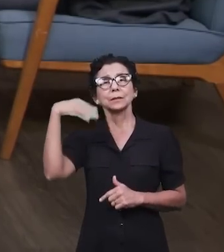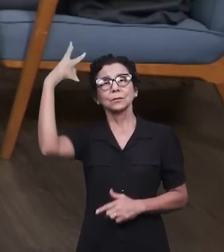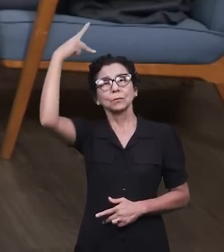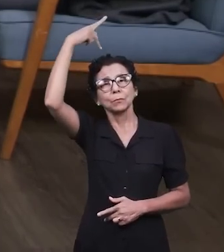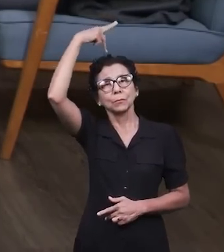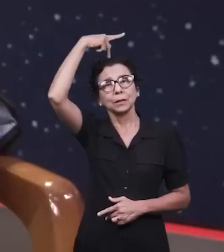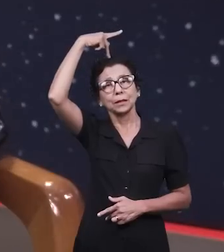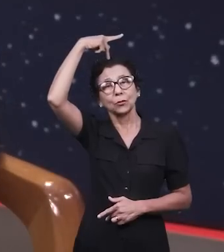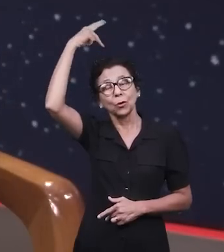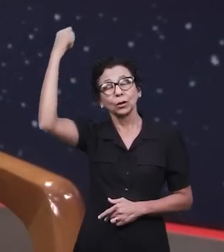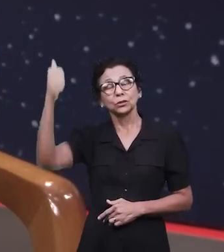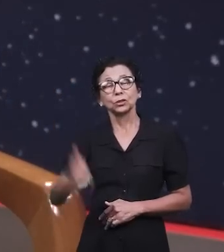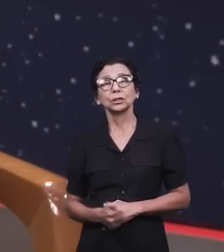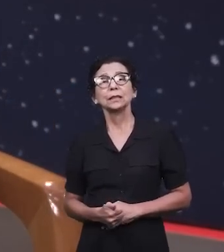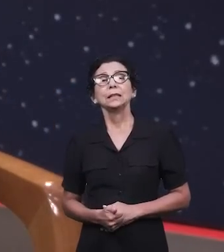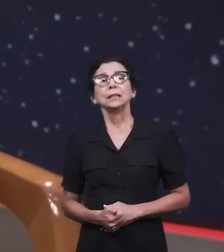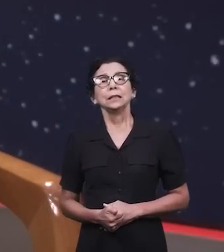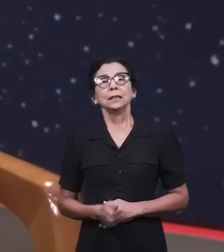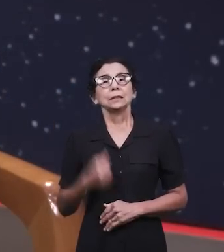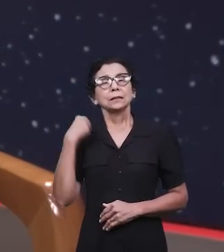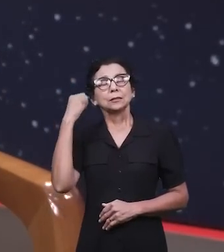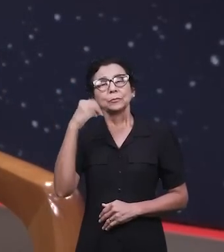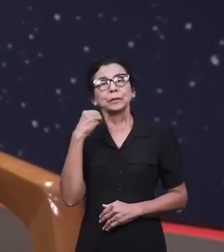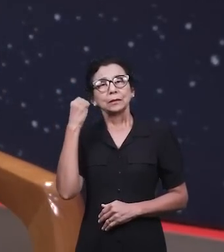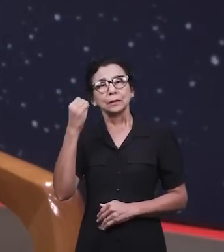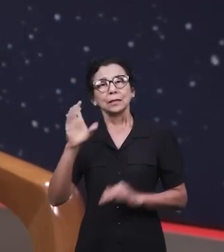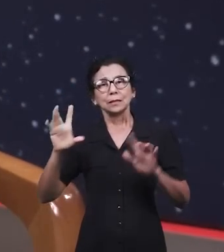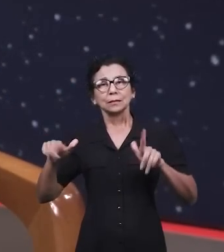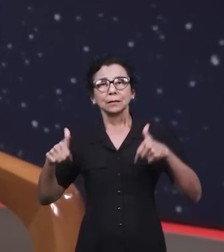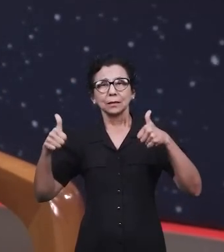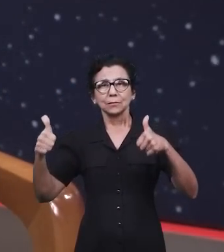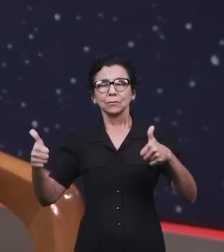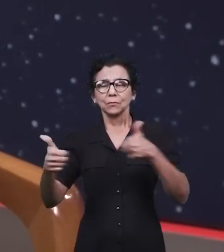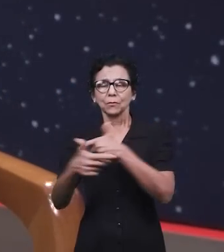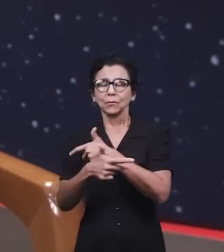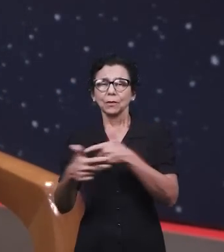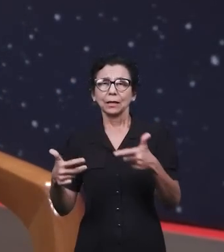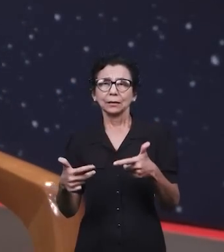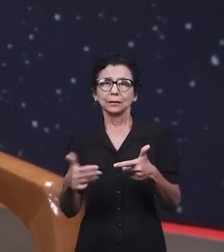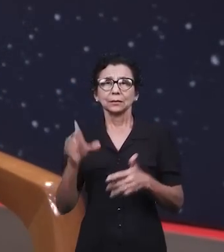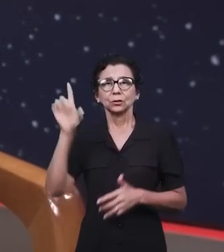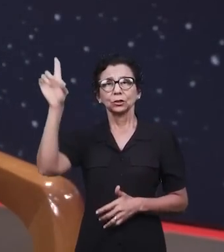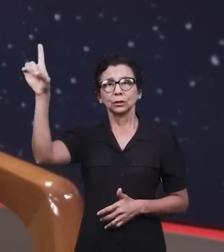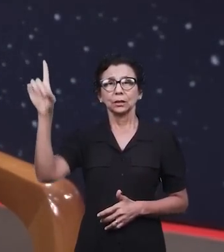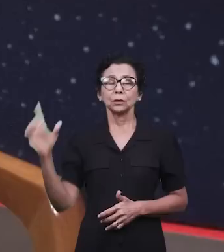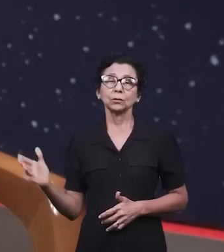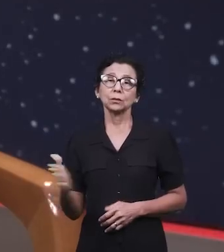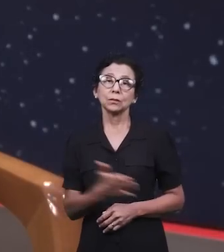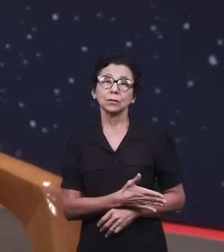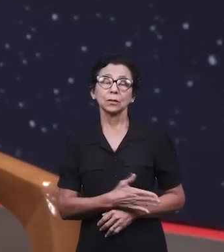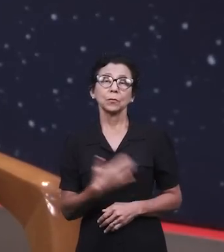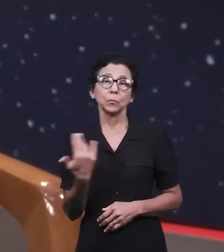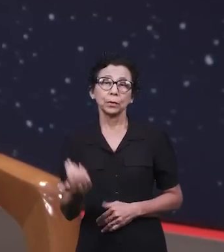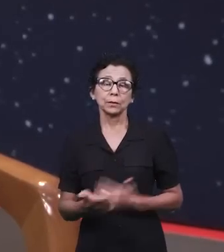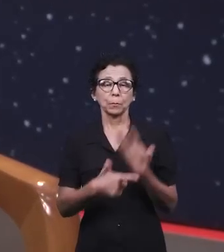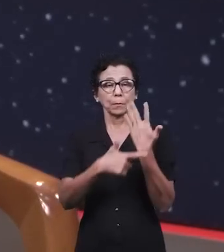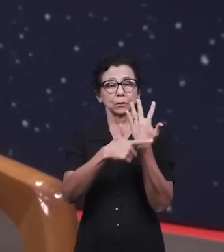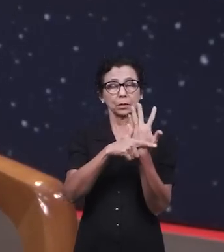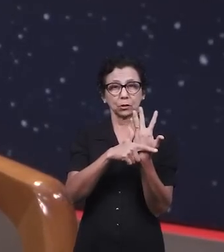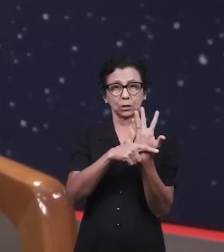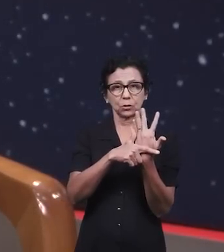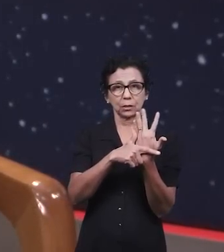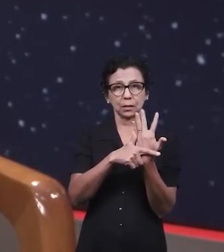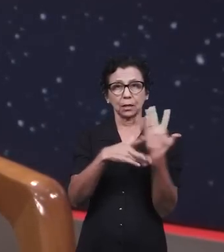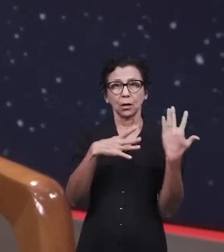Deus no meio. Porque lá em Apocalipse 1, João viu um semelhante ao Filho do Homem que andava no meio dos 7